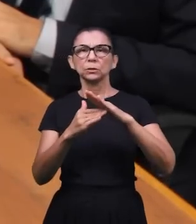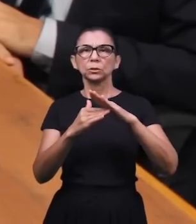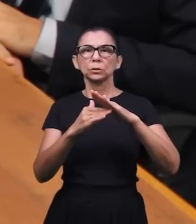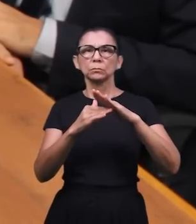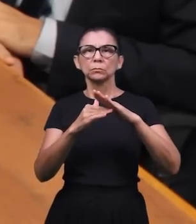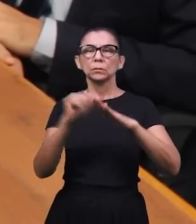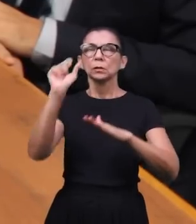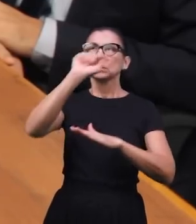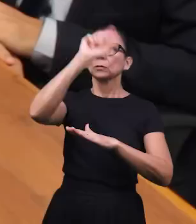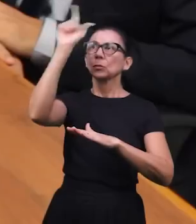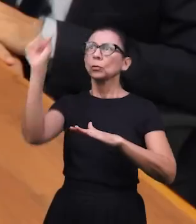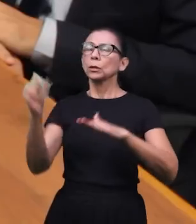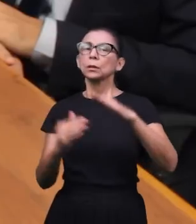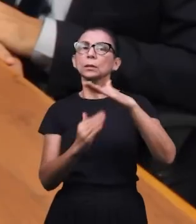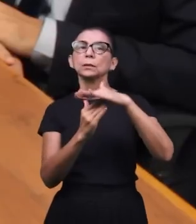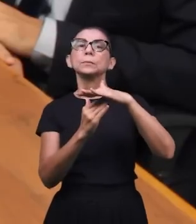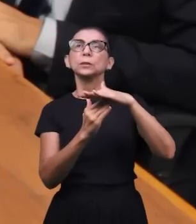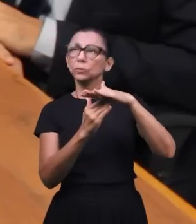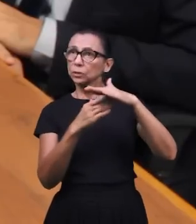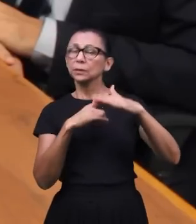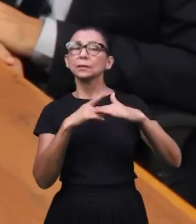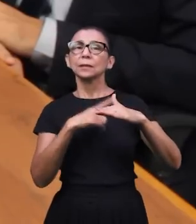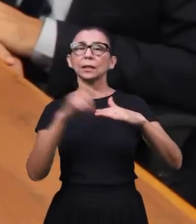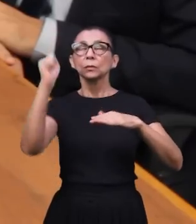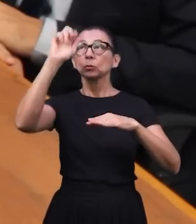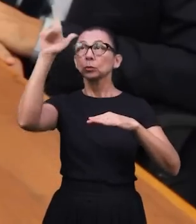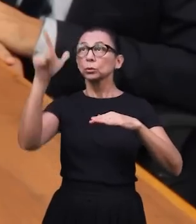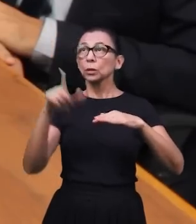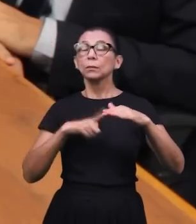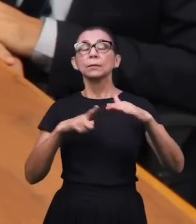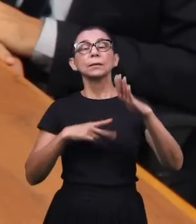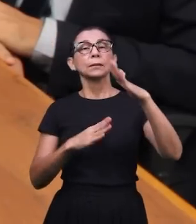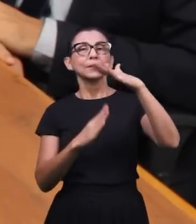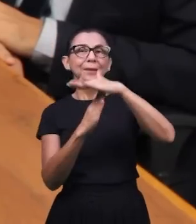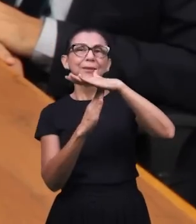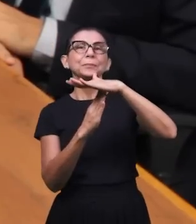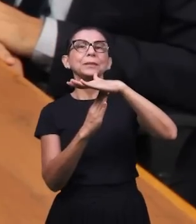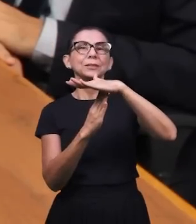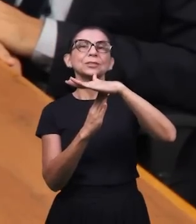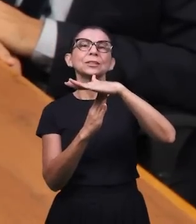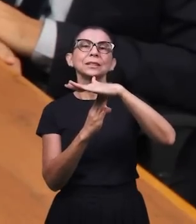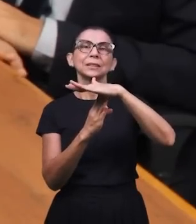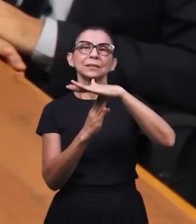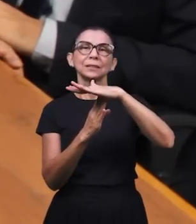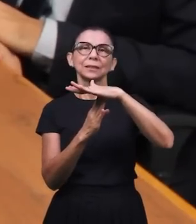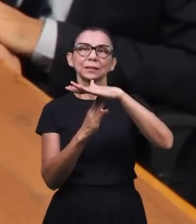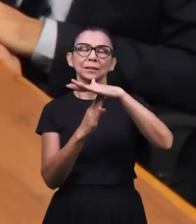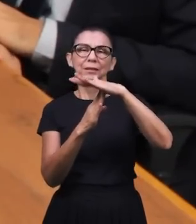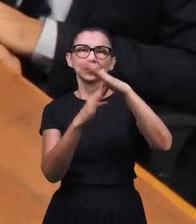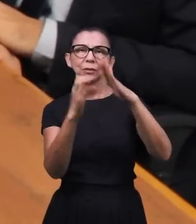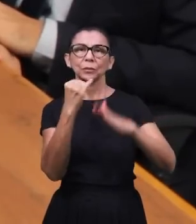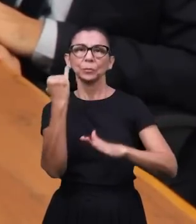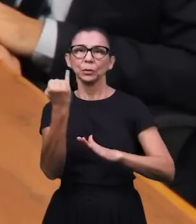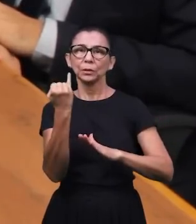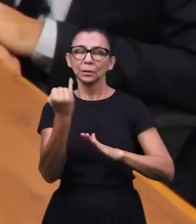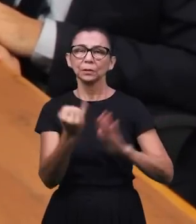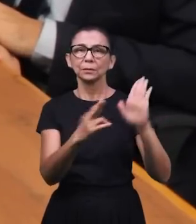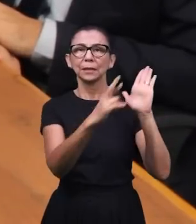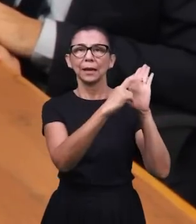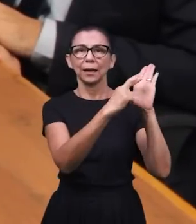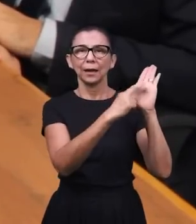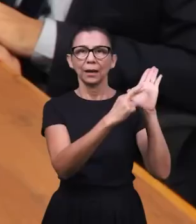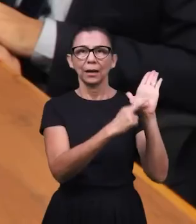limite. Tudo tem limite, o sol tem limite, tudo tem limite. Você colocar limite, você está colocando regras. E aí isso é muito importante.